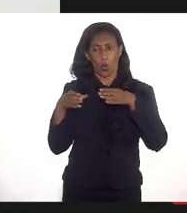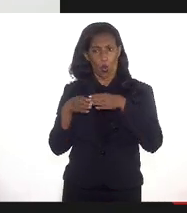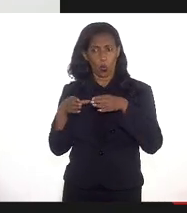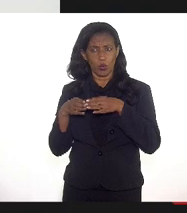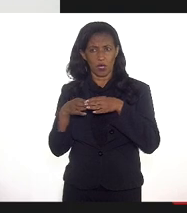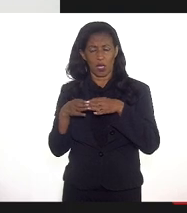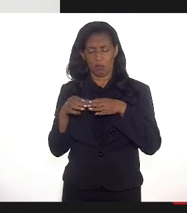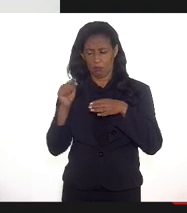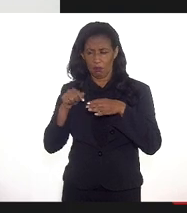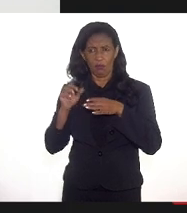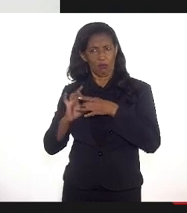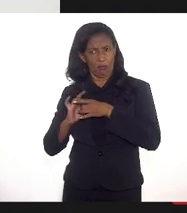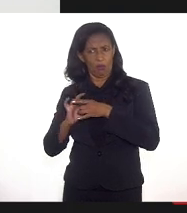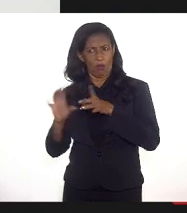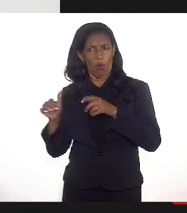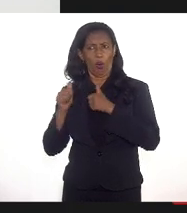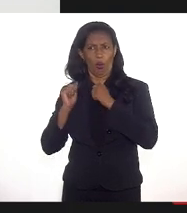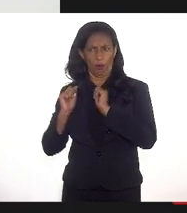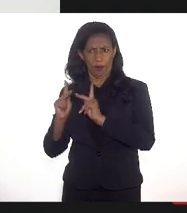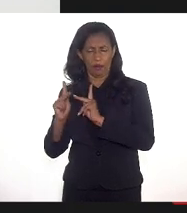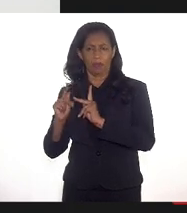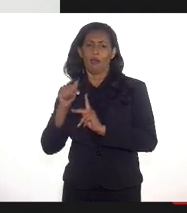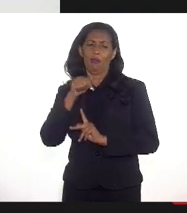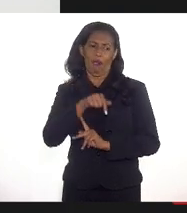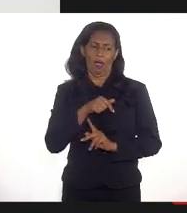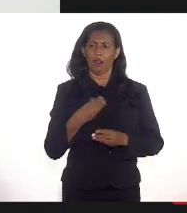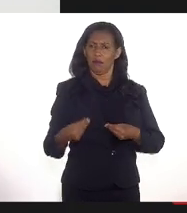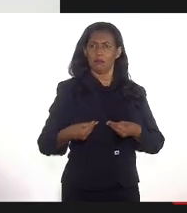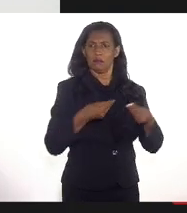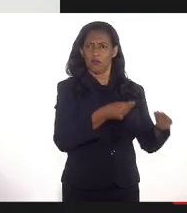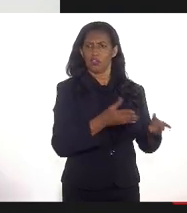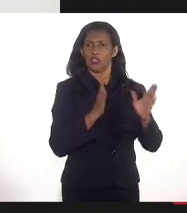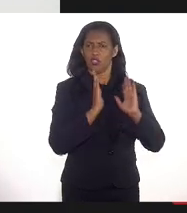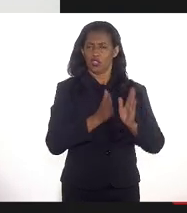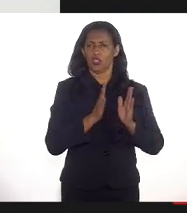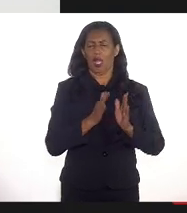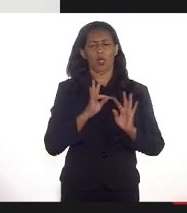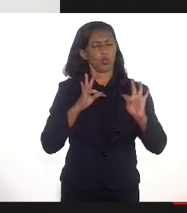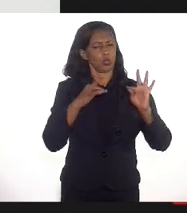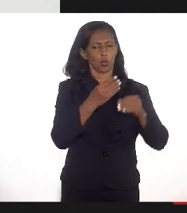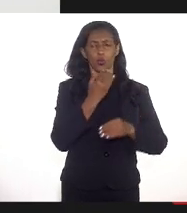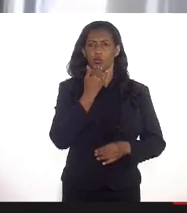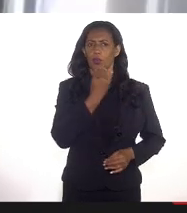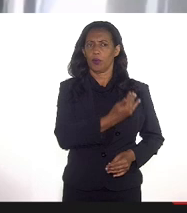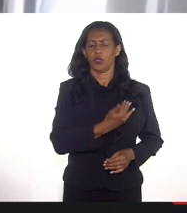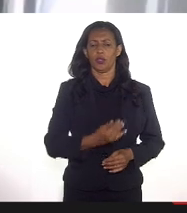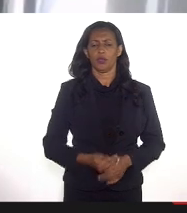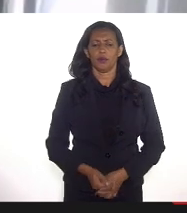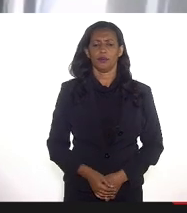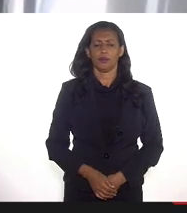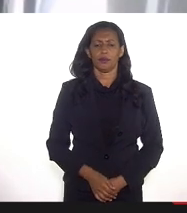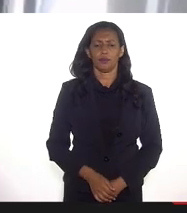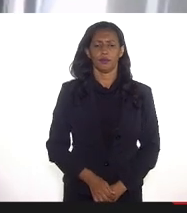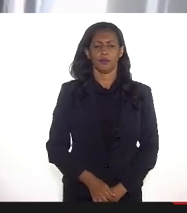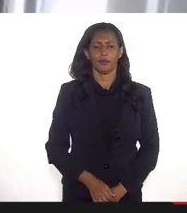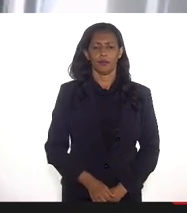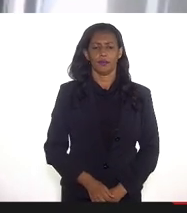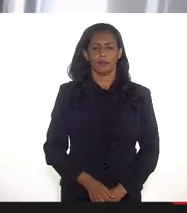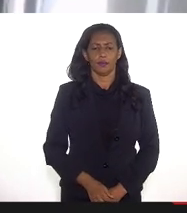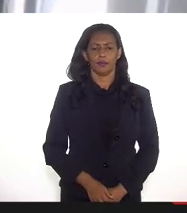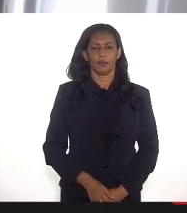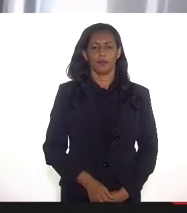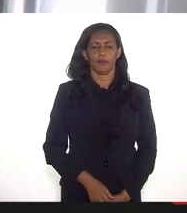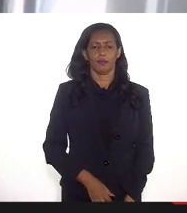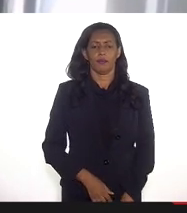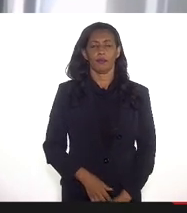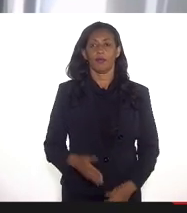foi autorizado, para todos eles foram contemplados, todos que solicitaram. Entendi. Agora, uma outra coisa, em relação à